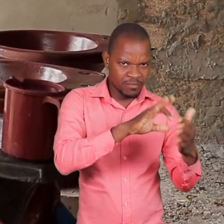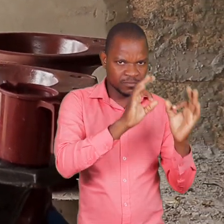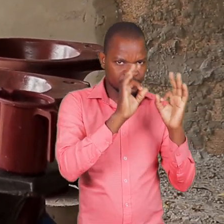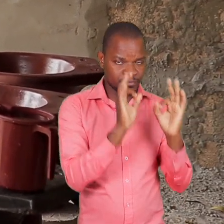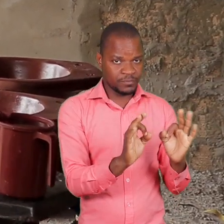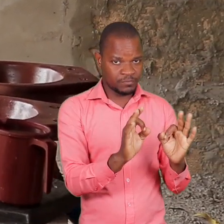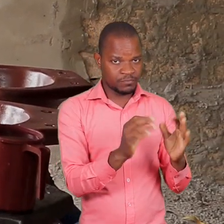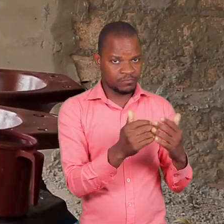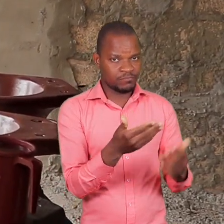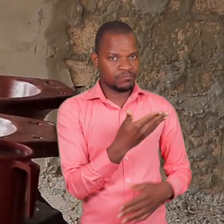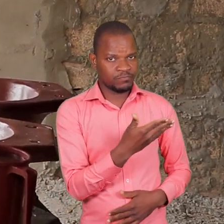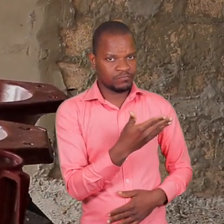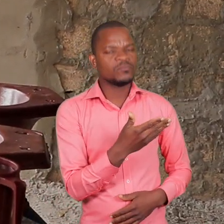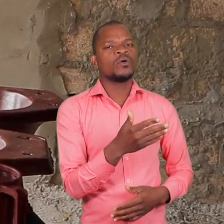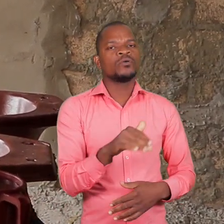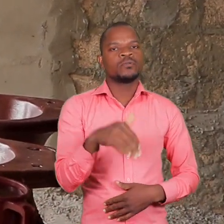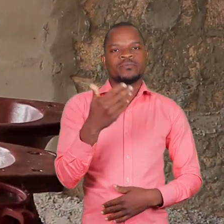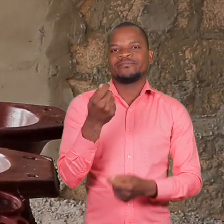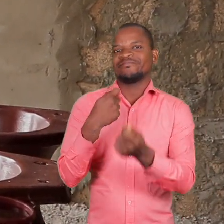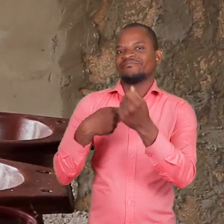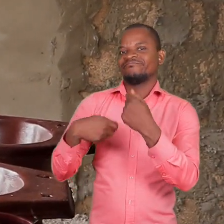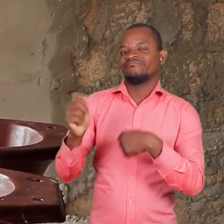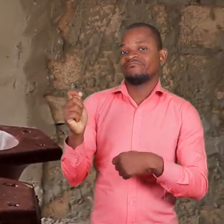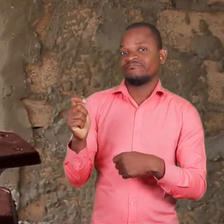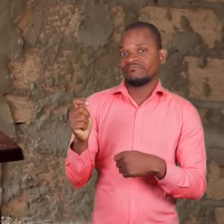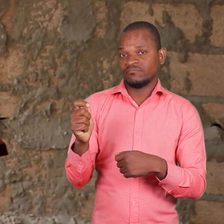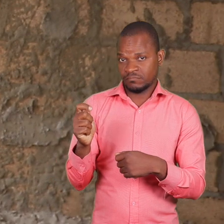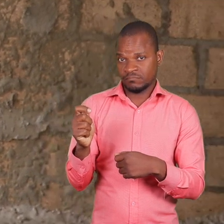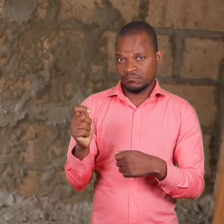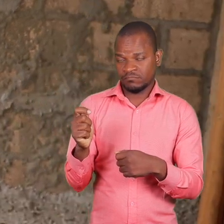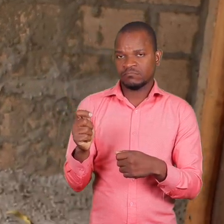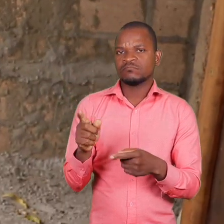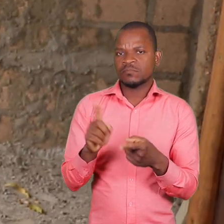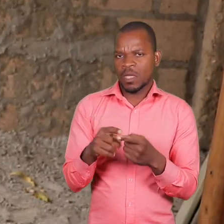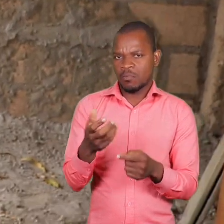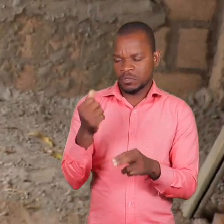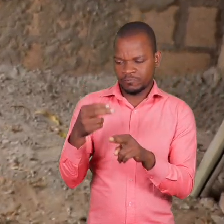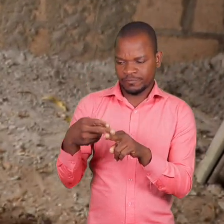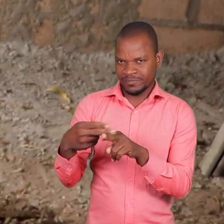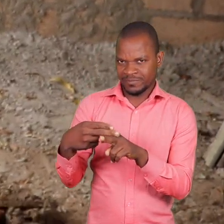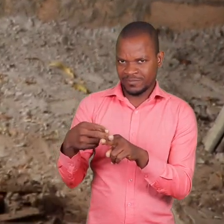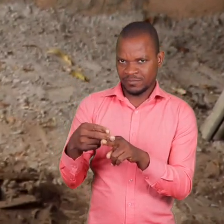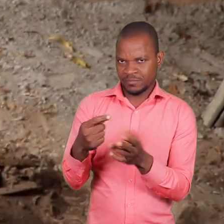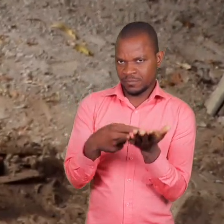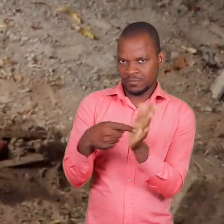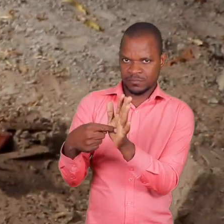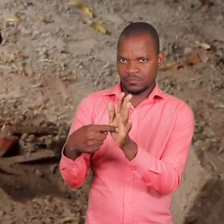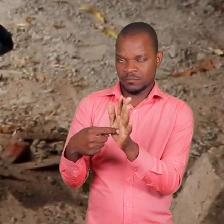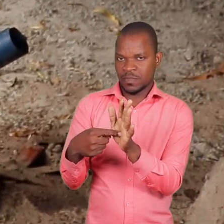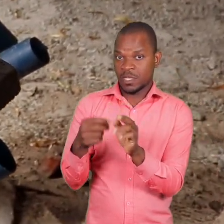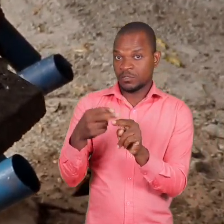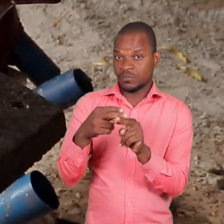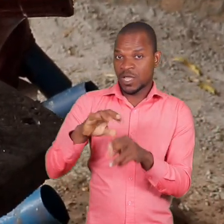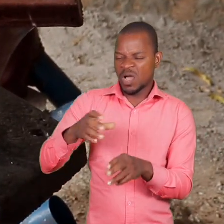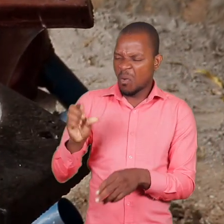acabada e pronta para ser vendida. Sim. E agora podemos fazer o teste, vou mostrar. Só que só com um copo